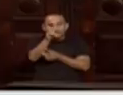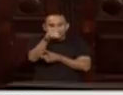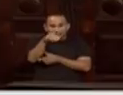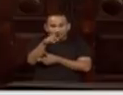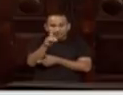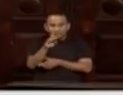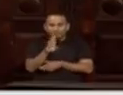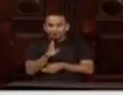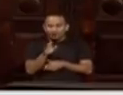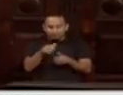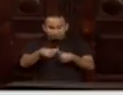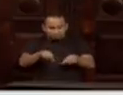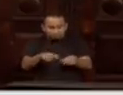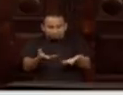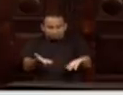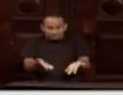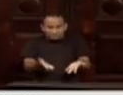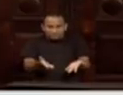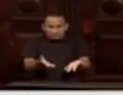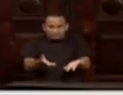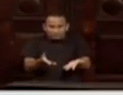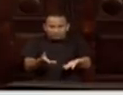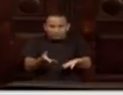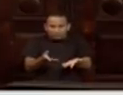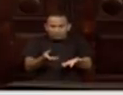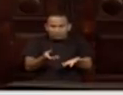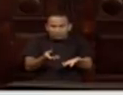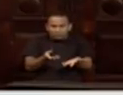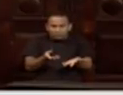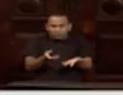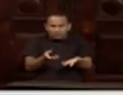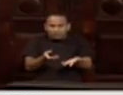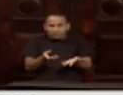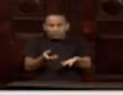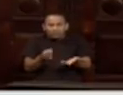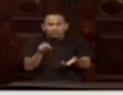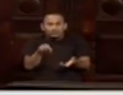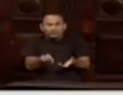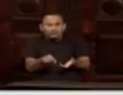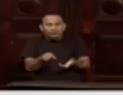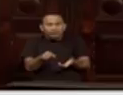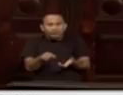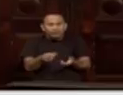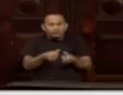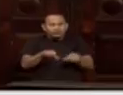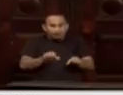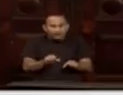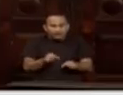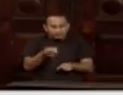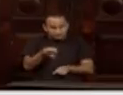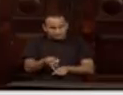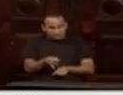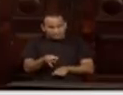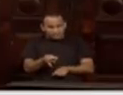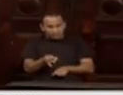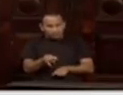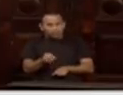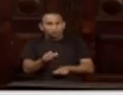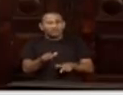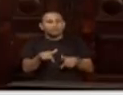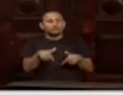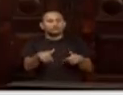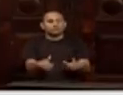aqui que o que está em jogo o deputado ali omar coelho não é a conduta de três deputados